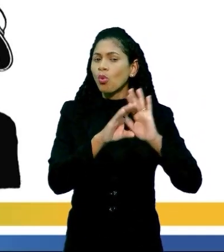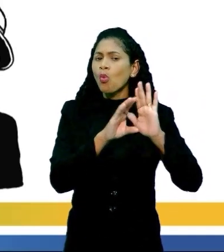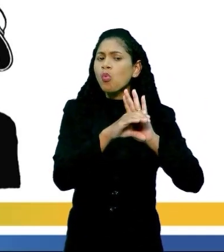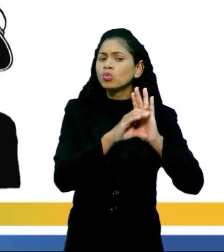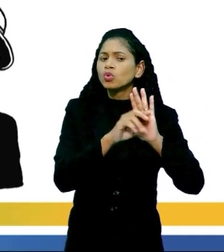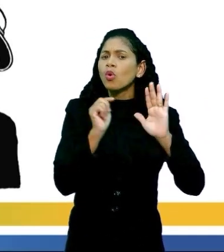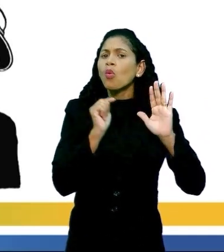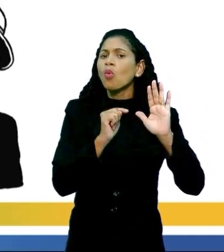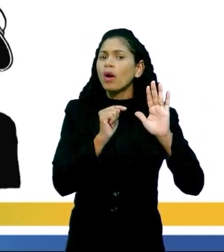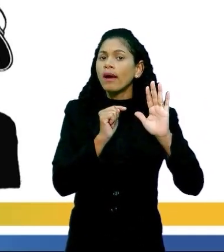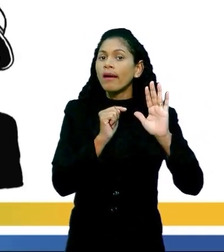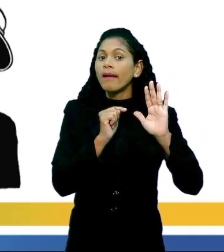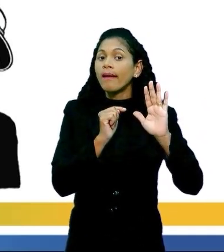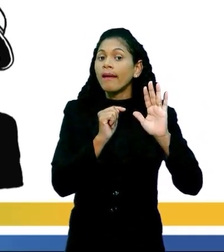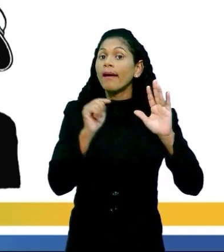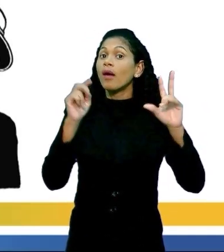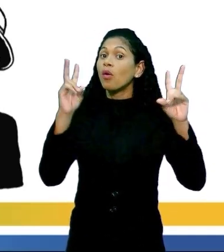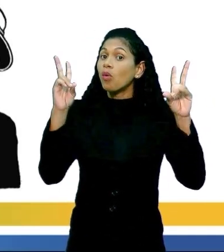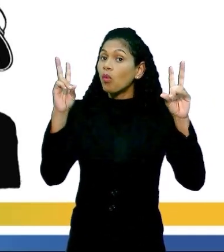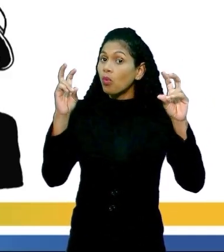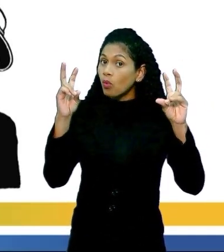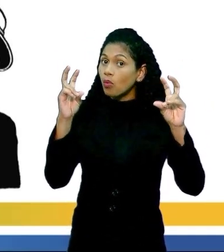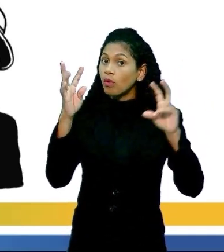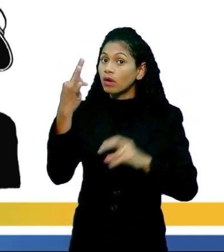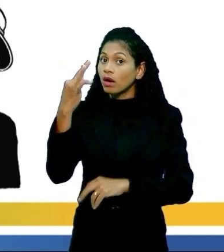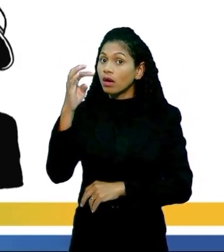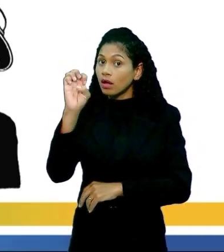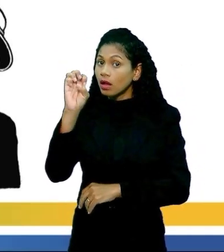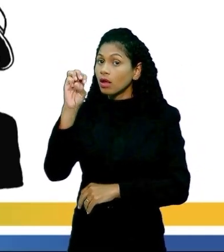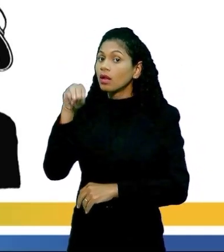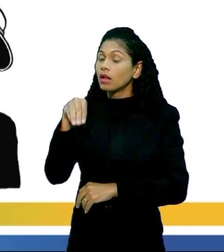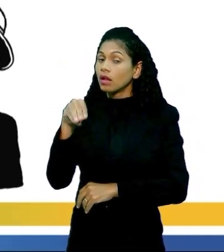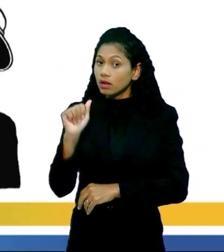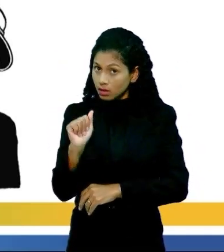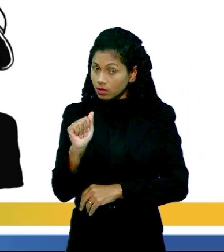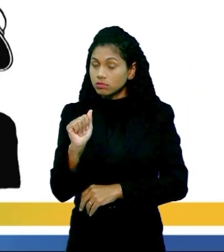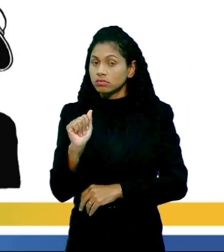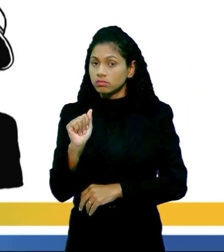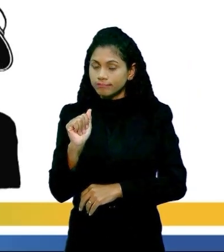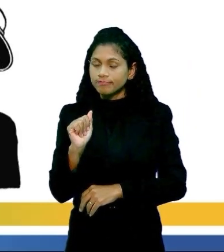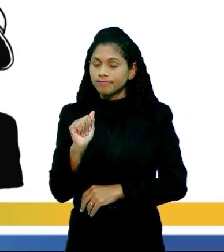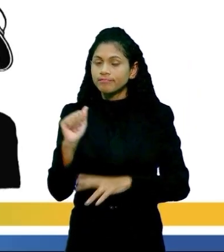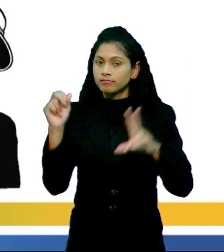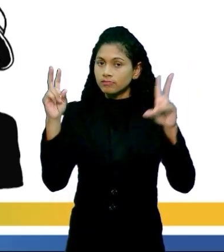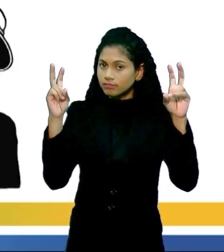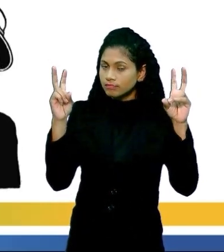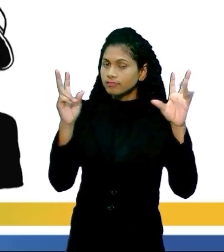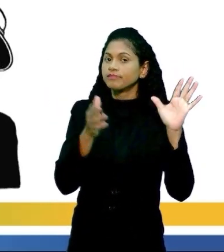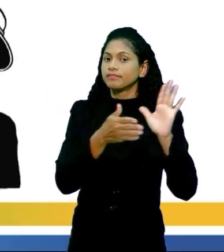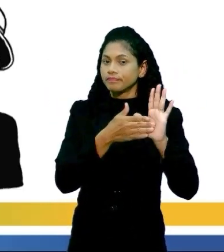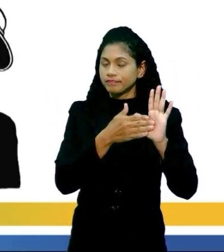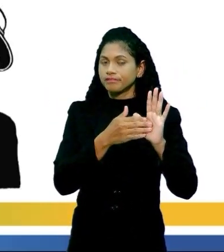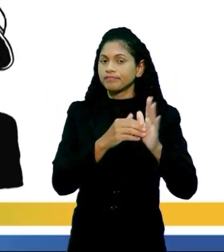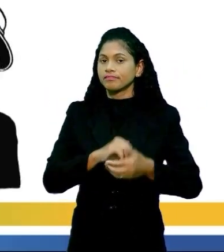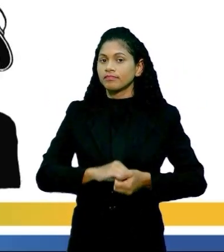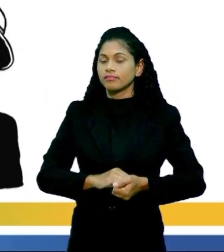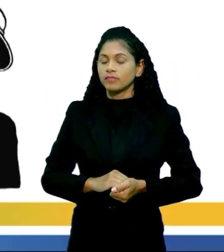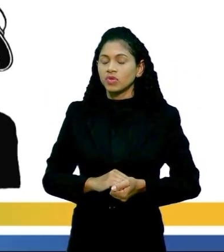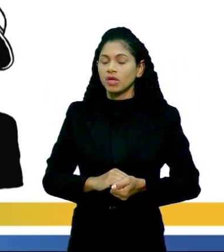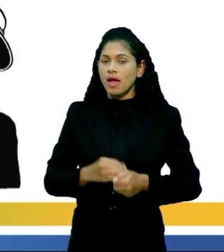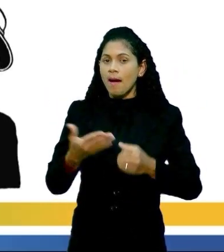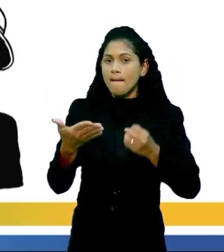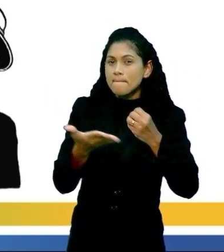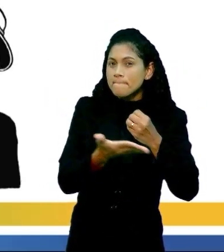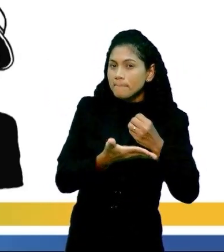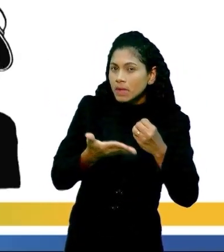Ah, professor, o conteúdo é o tema? Sim, porque o tema, ele é a essência do